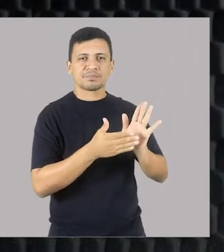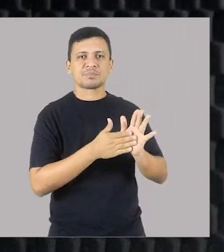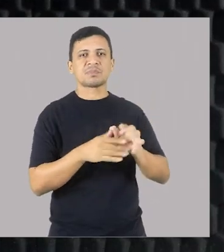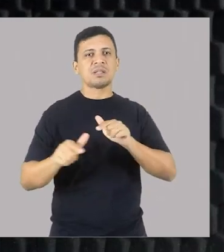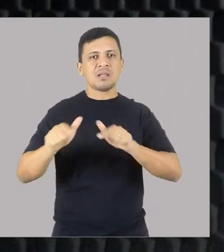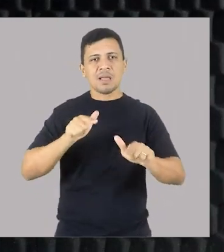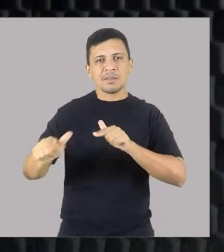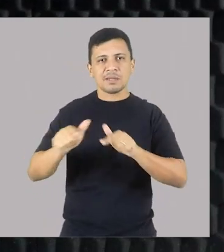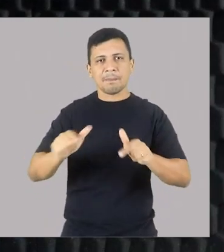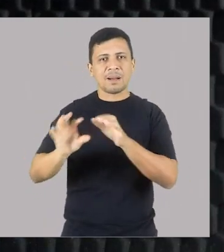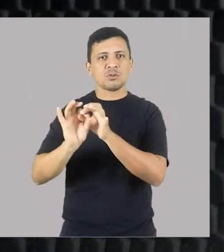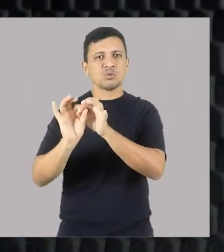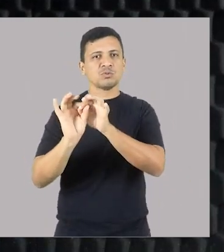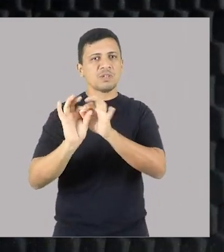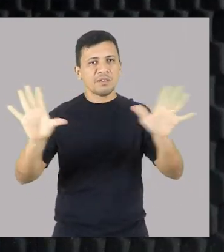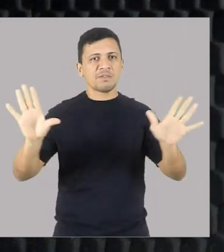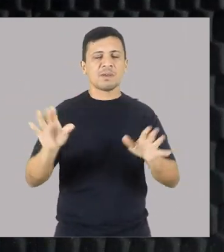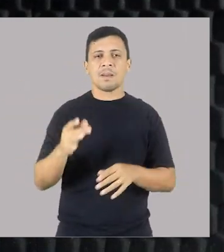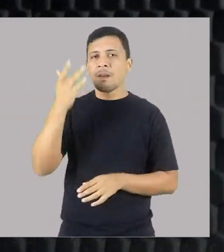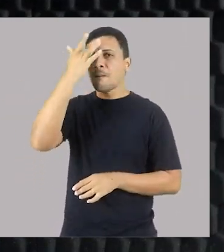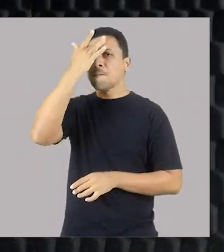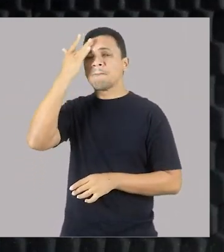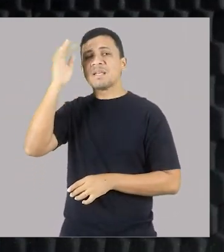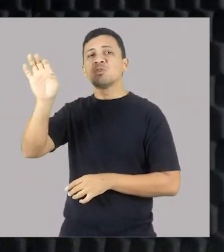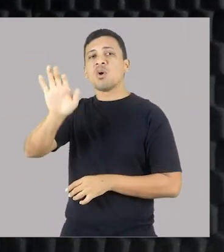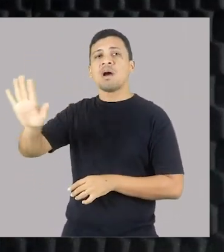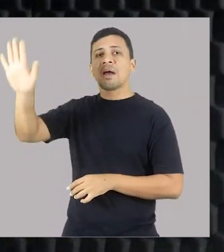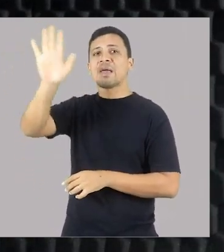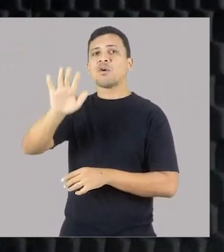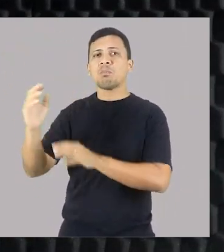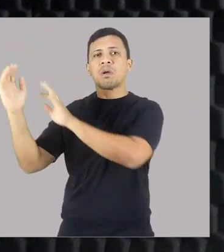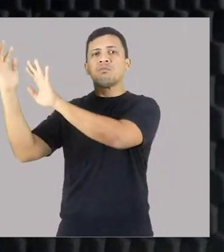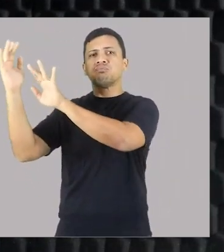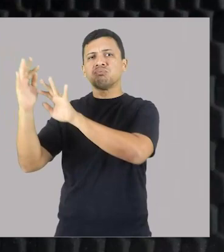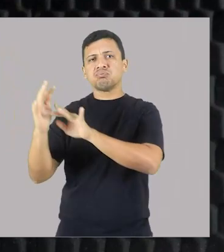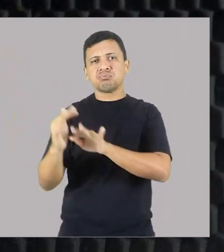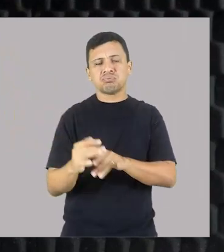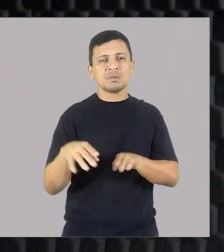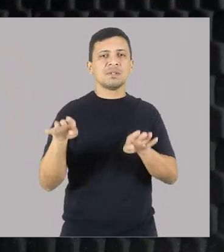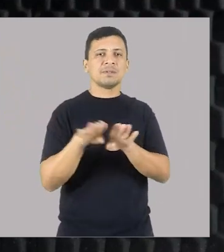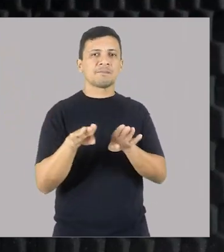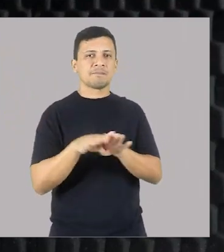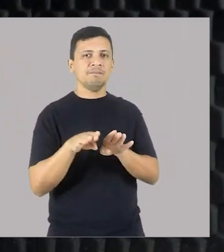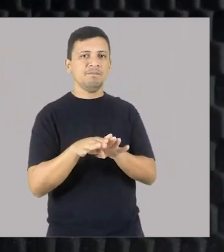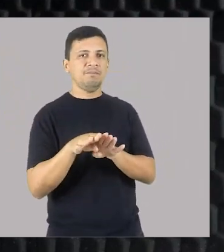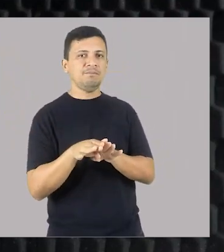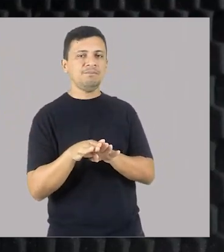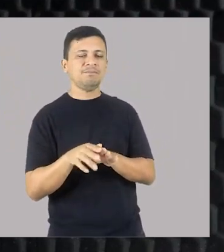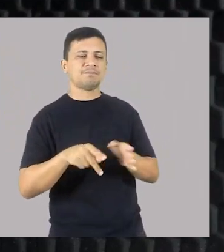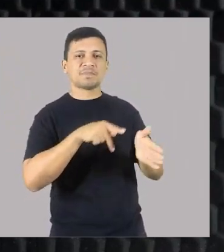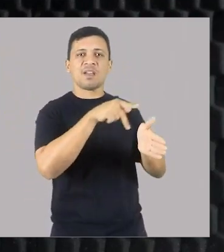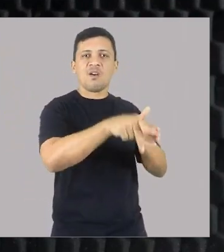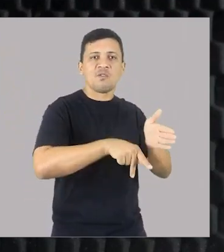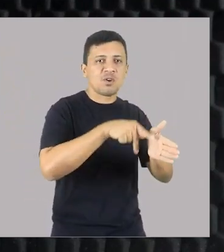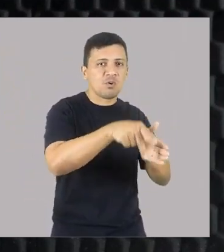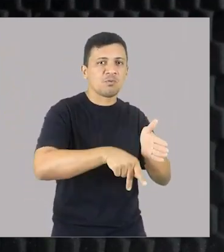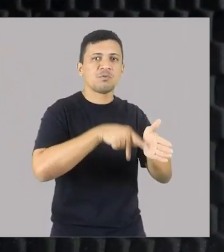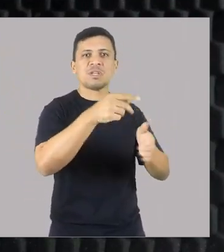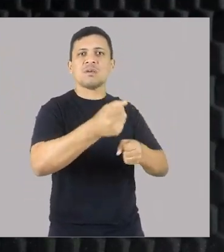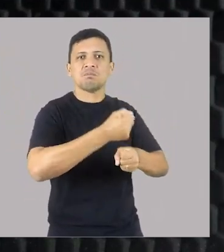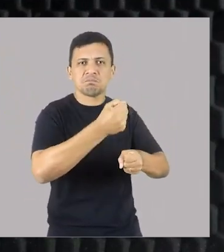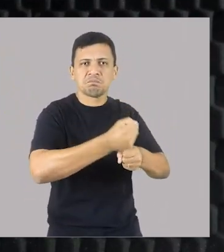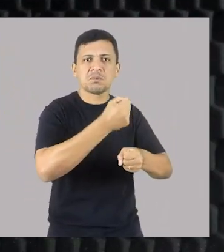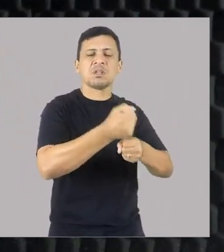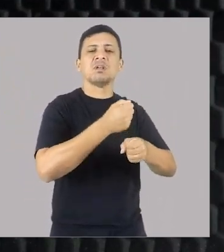livre baseada na imigração europeia, por conta, evidentemente, de ferrovias, que facilitou o escoamento, por conta do Porto de